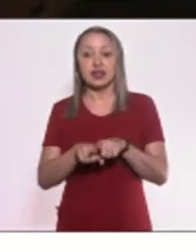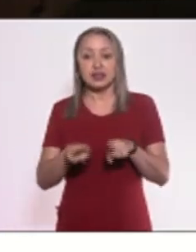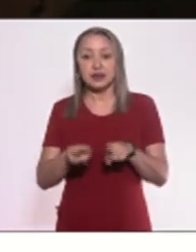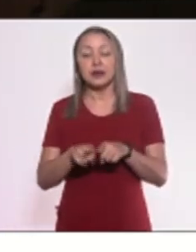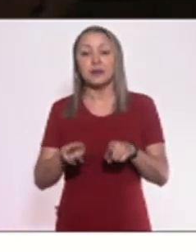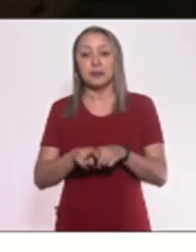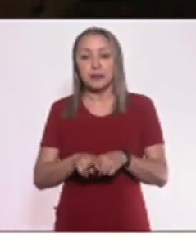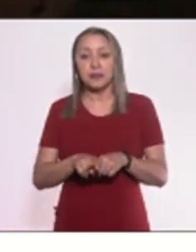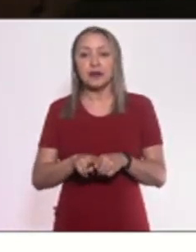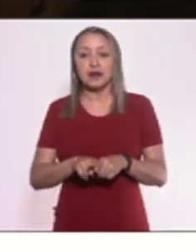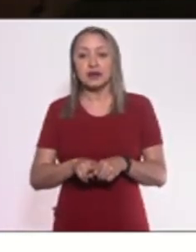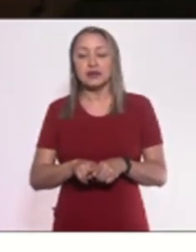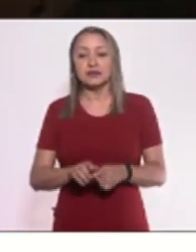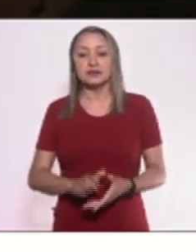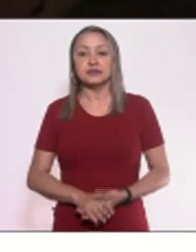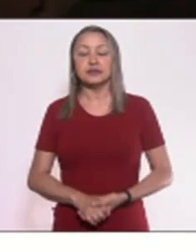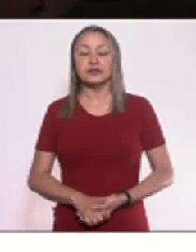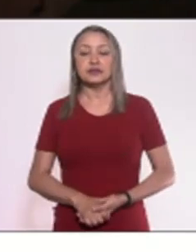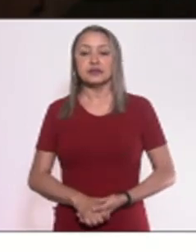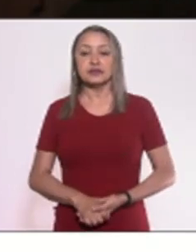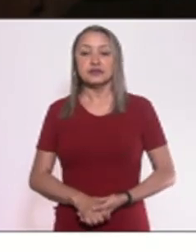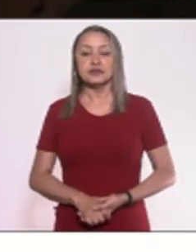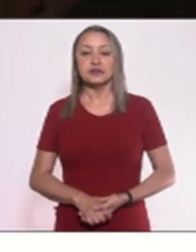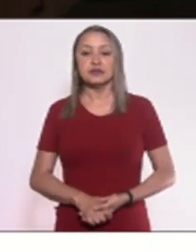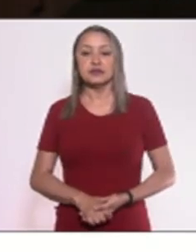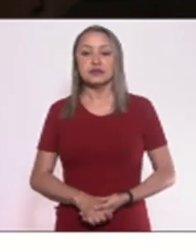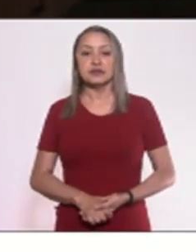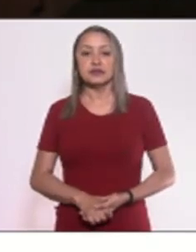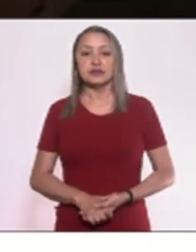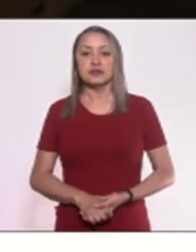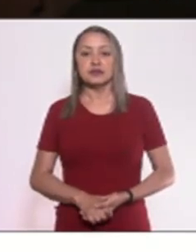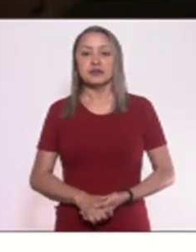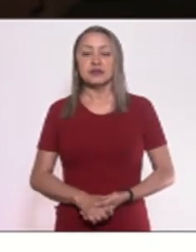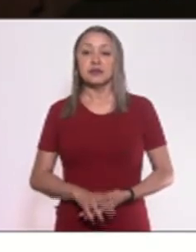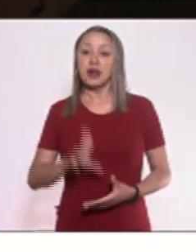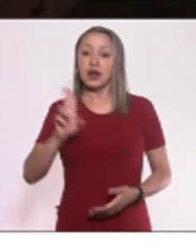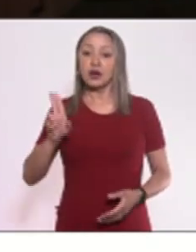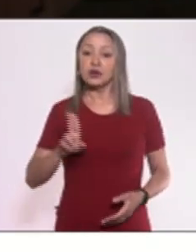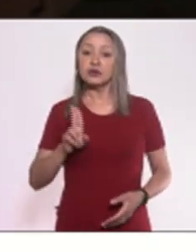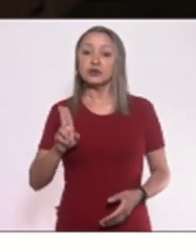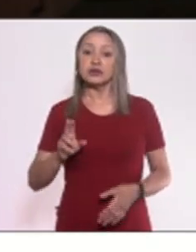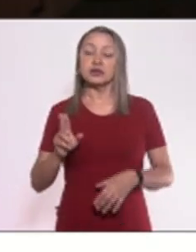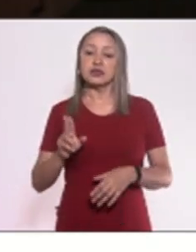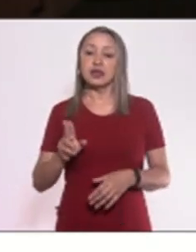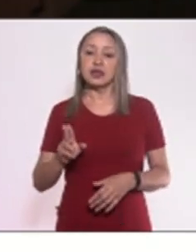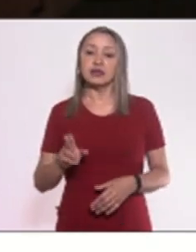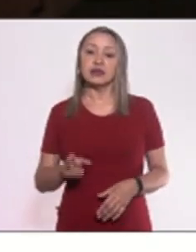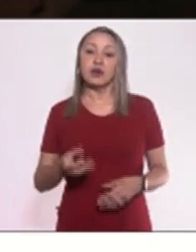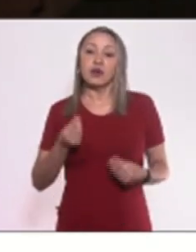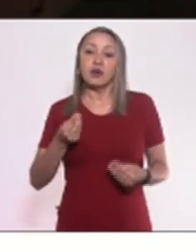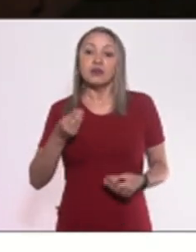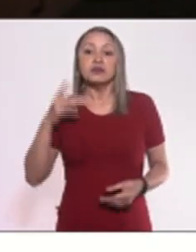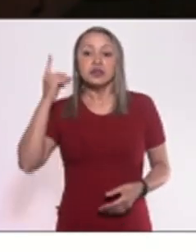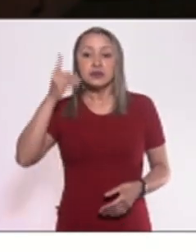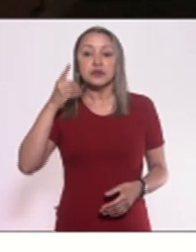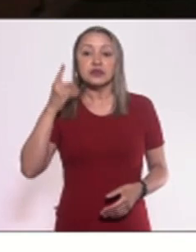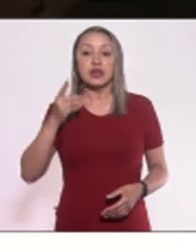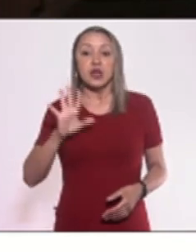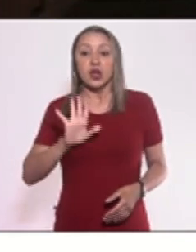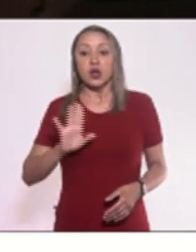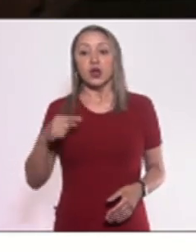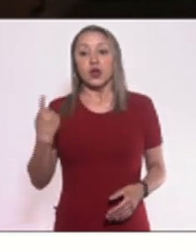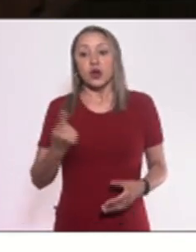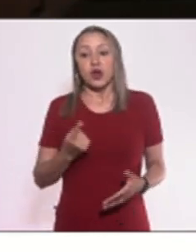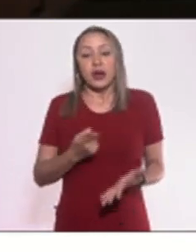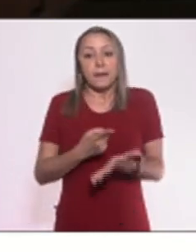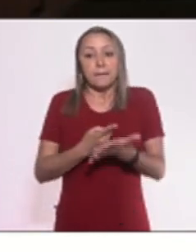o exercício pleno do nosso mandato. Nós não temos imunidade